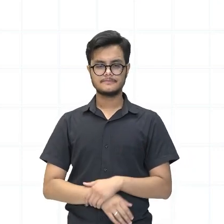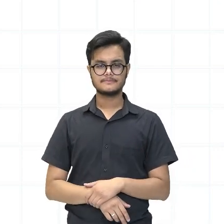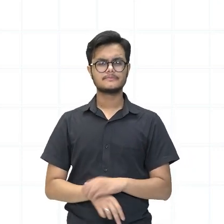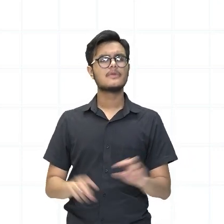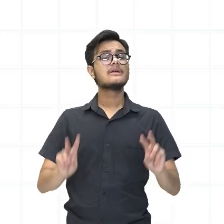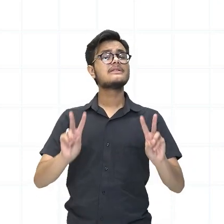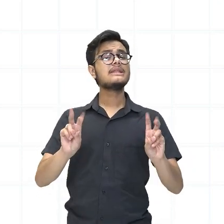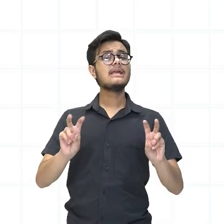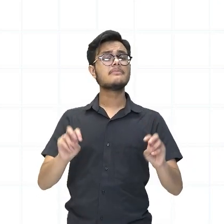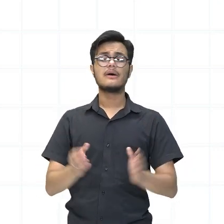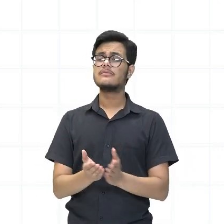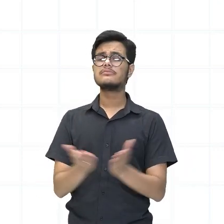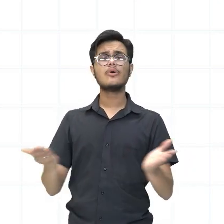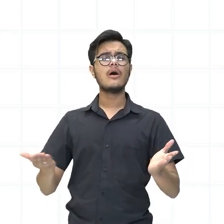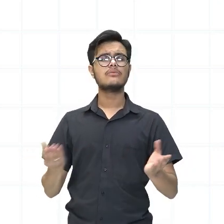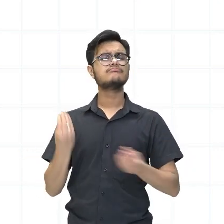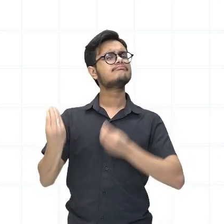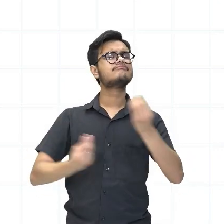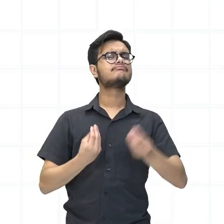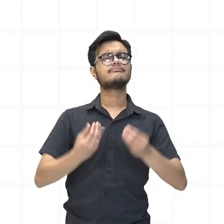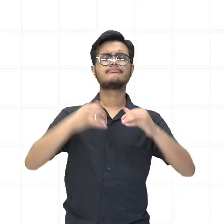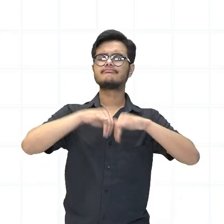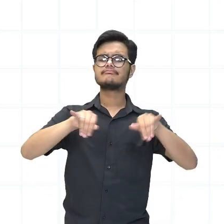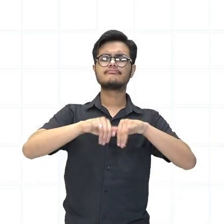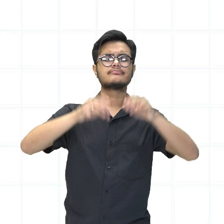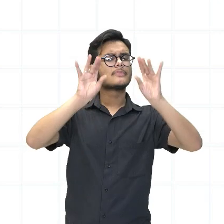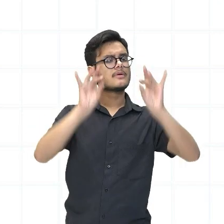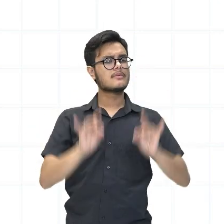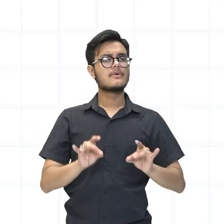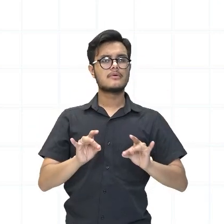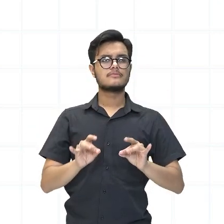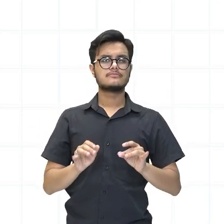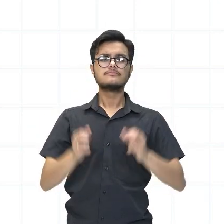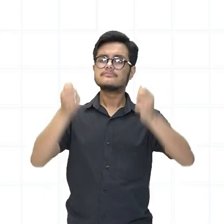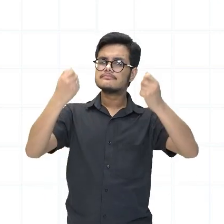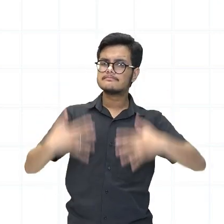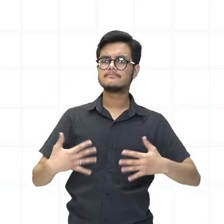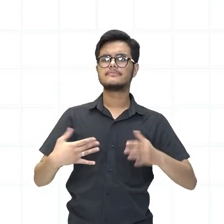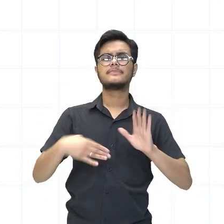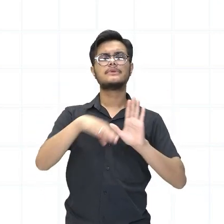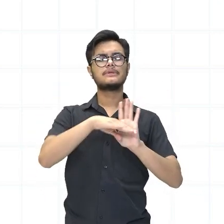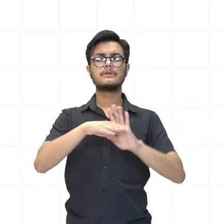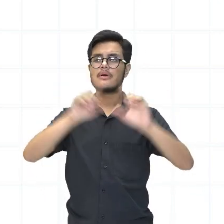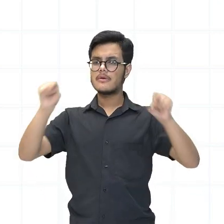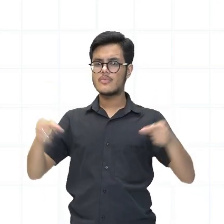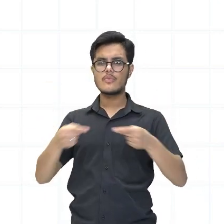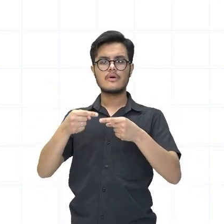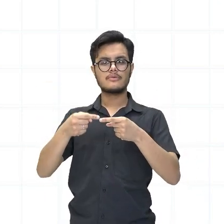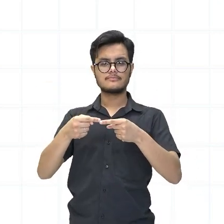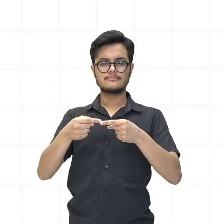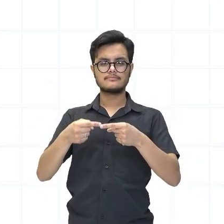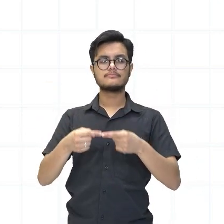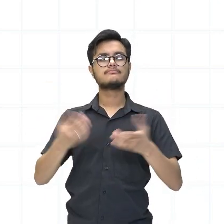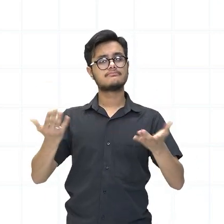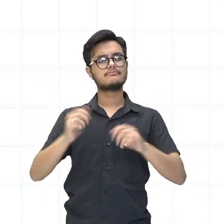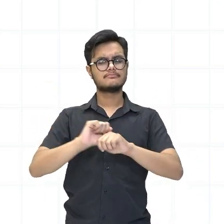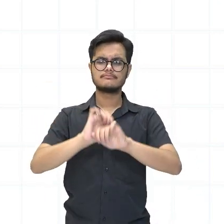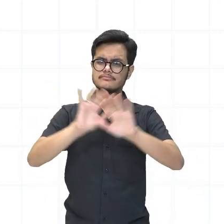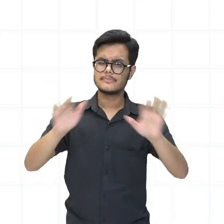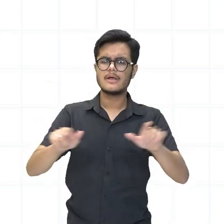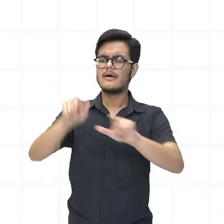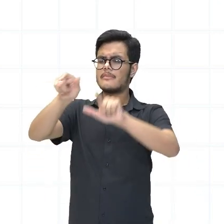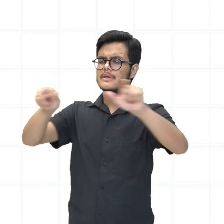sobre o assunto? Quais informações são importantes para falar? Então, nós vimos que ela elencou alguns assuntos. Evidenciar que a